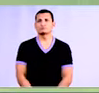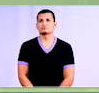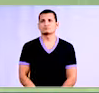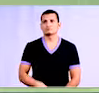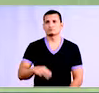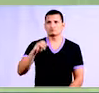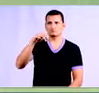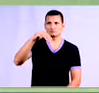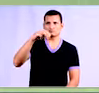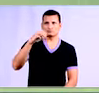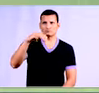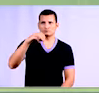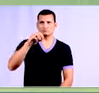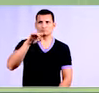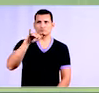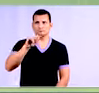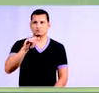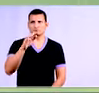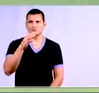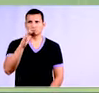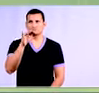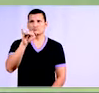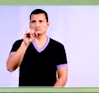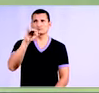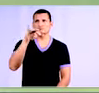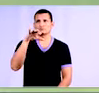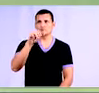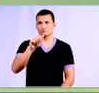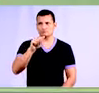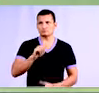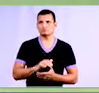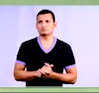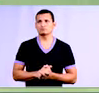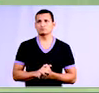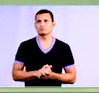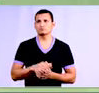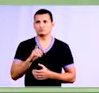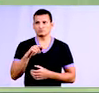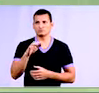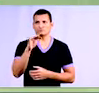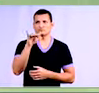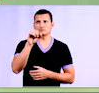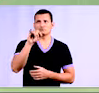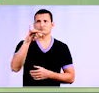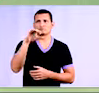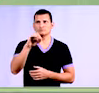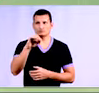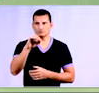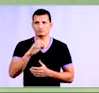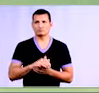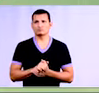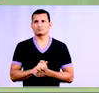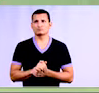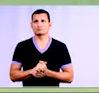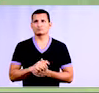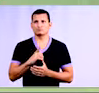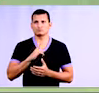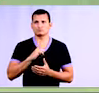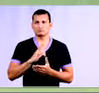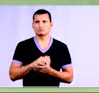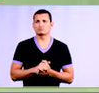Memória física é o espaço de endereçamento físico, composto pelas